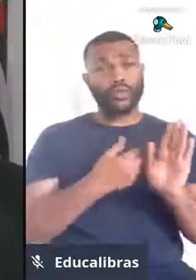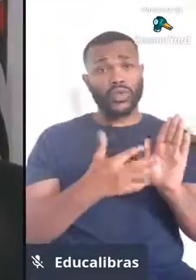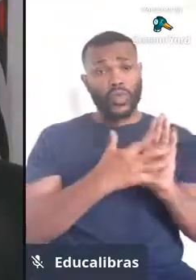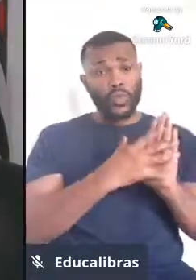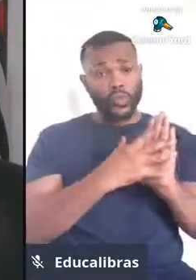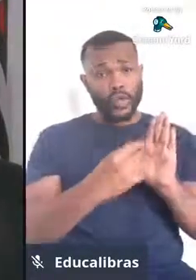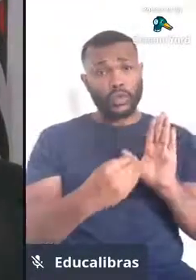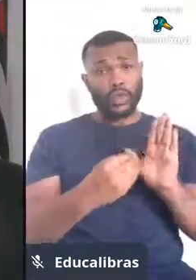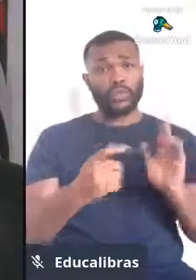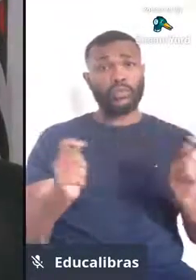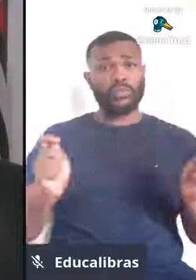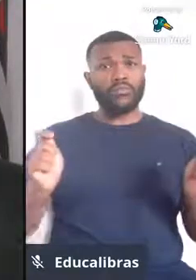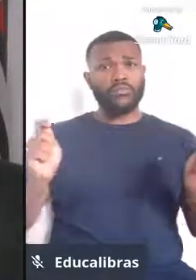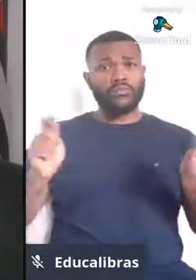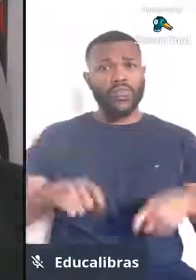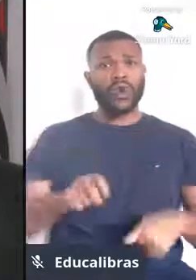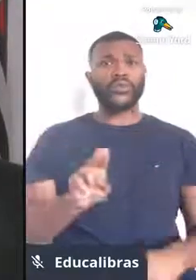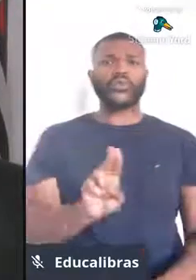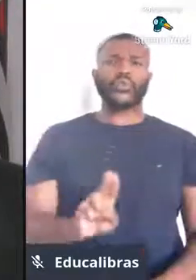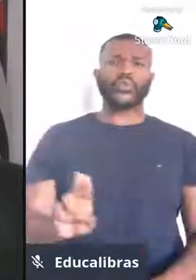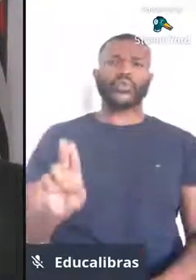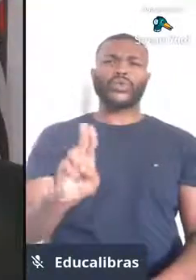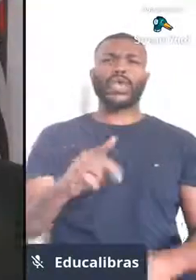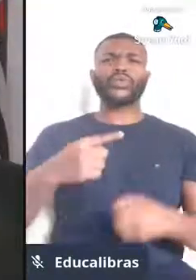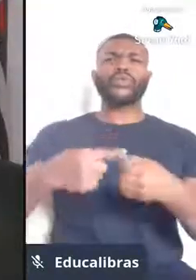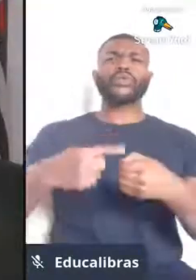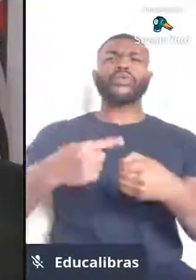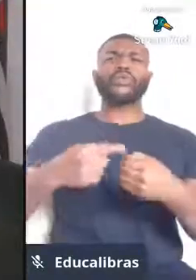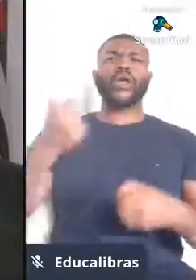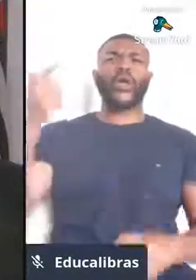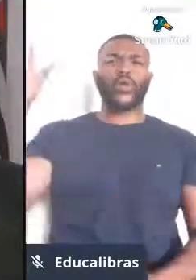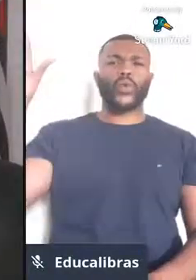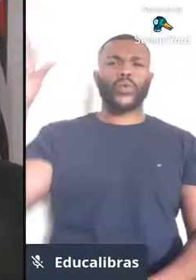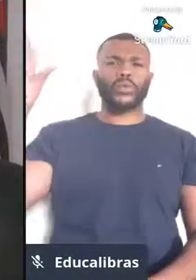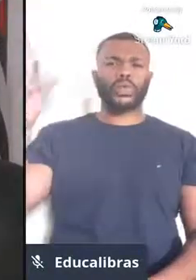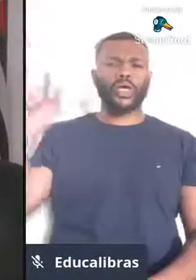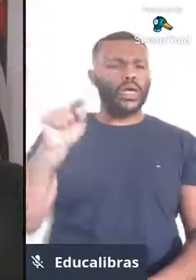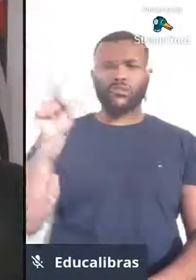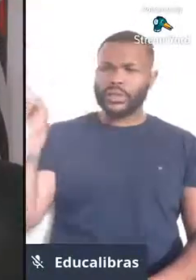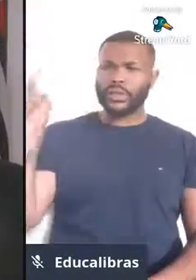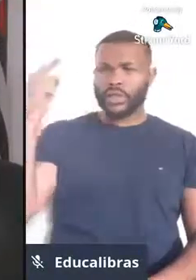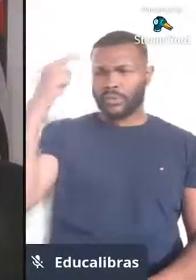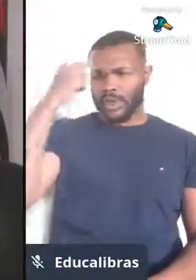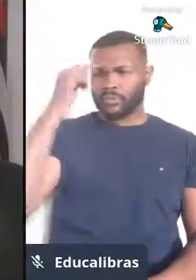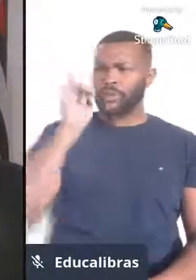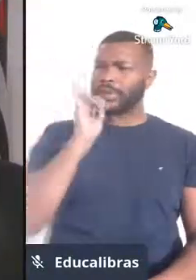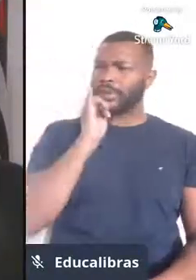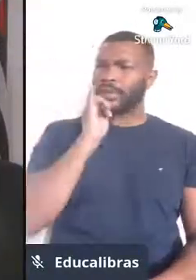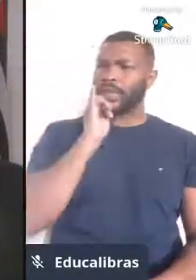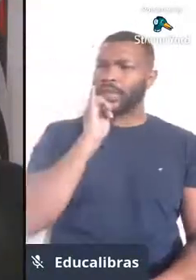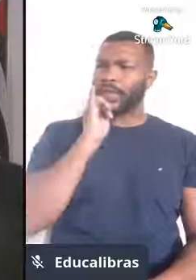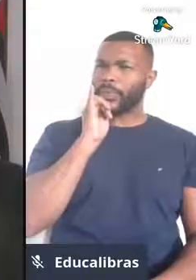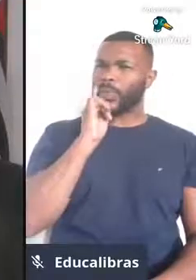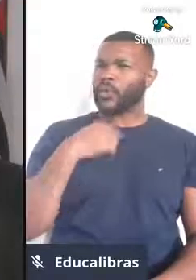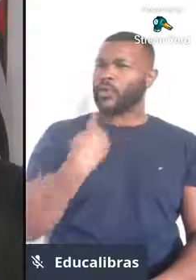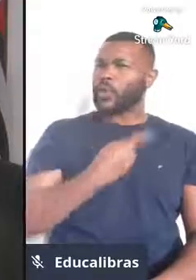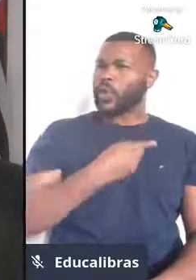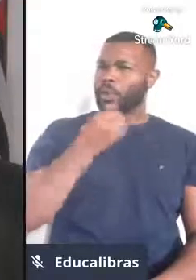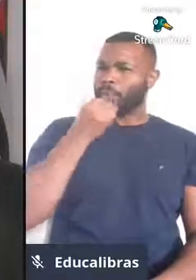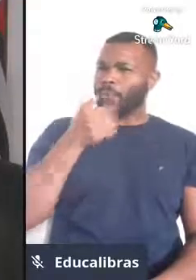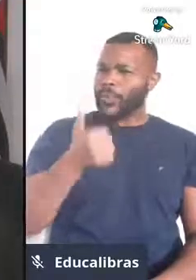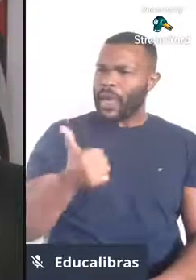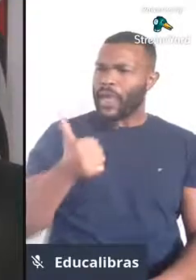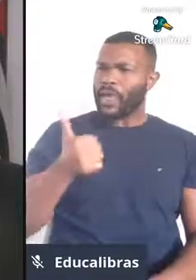ser aplicados em outras cidades. Você acha que nós estamos bem nessa área internacional,